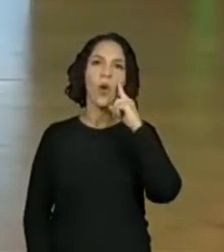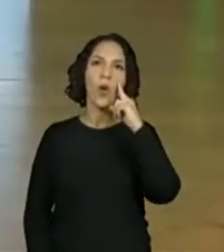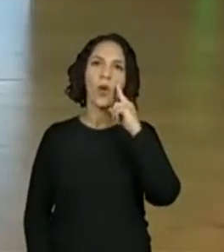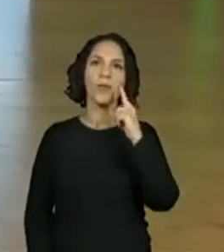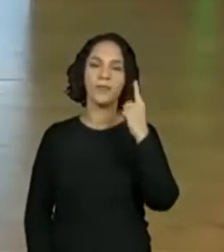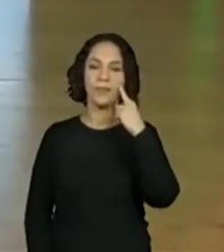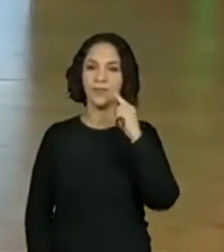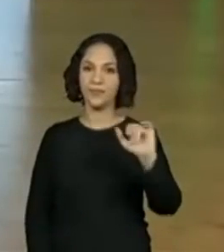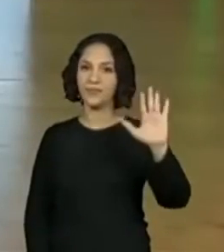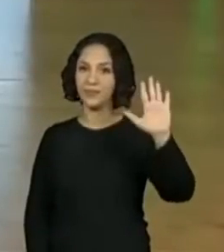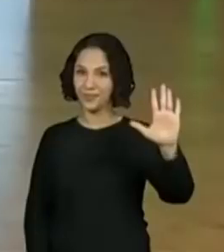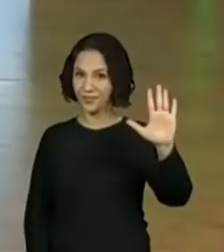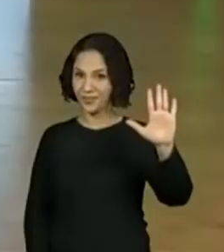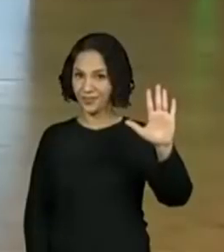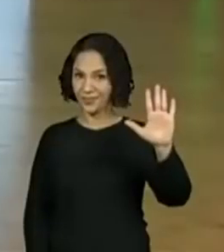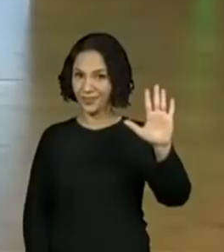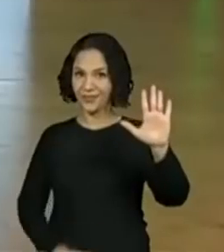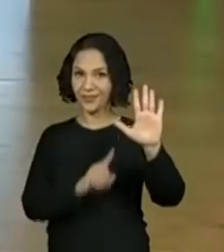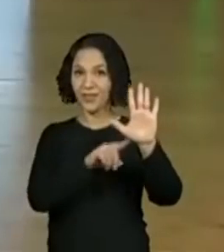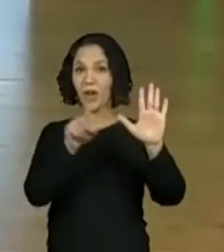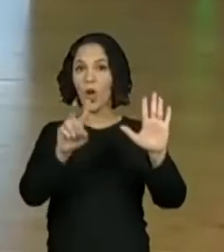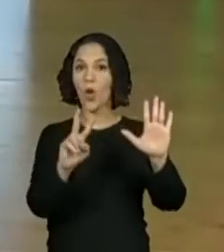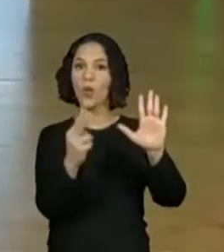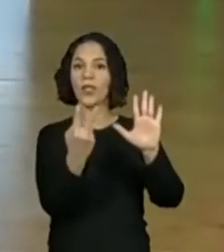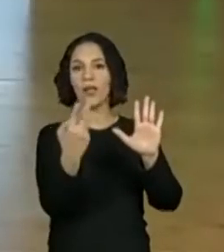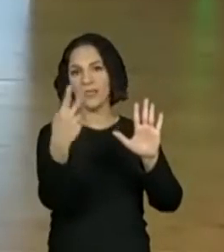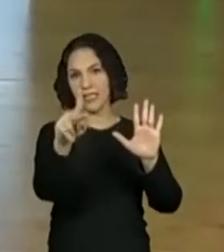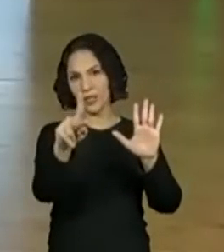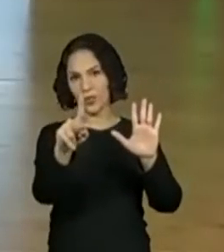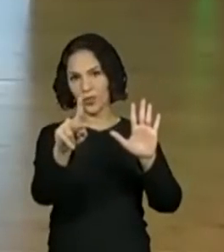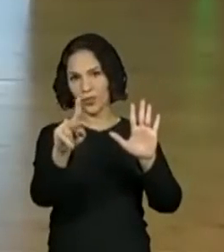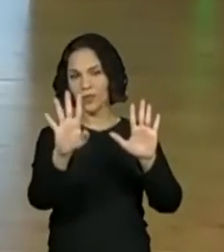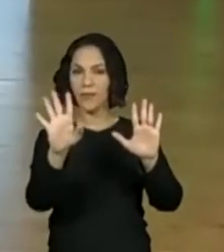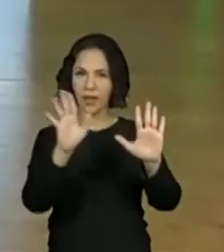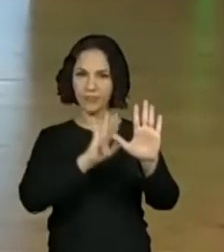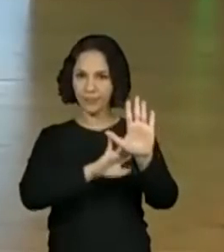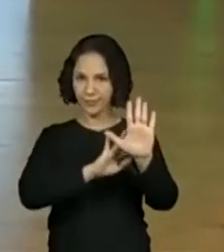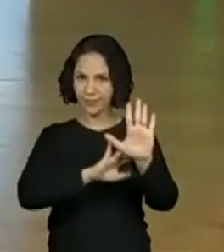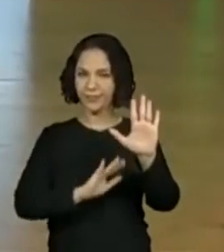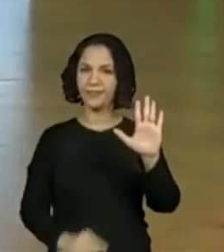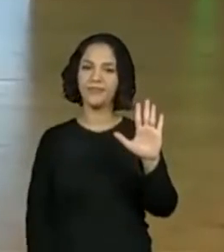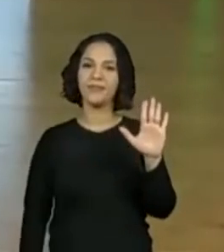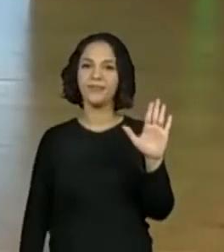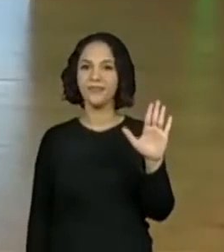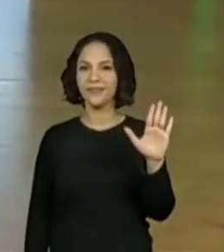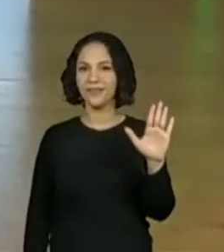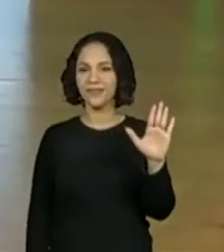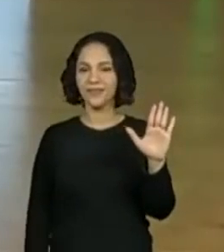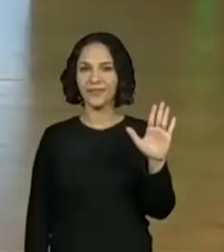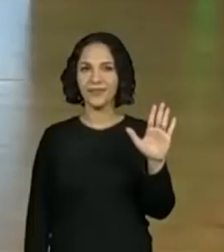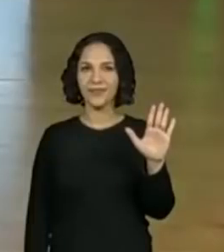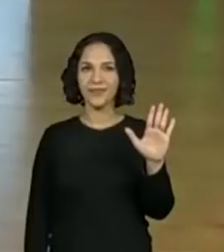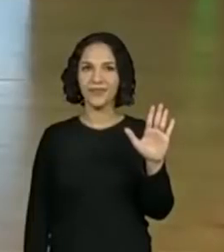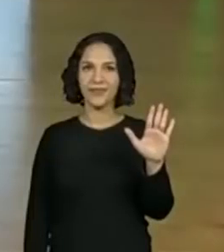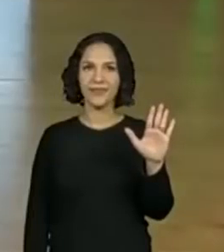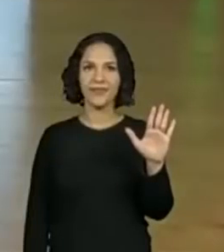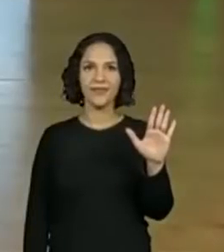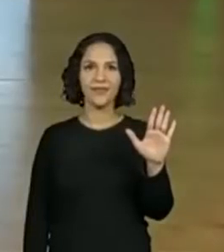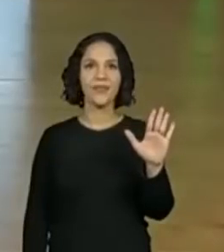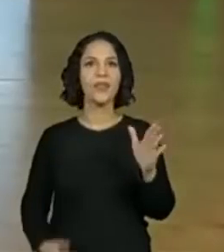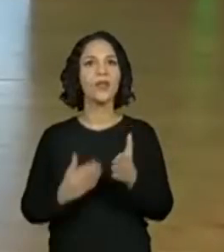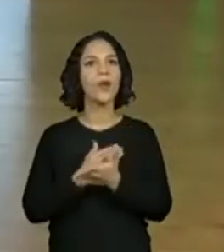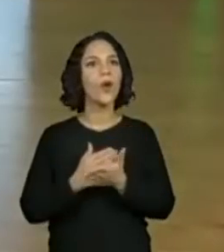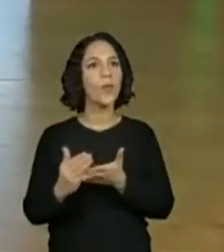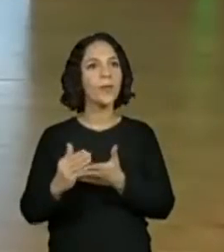mão direita vai ser a esquerda. Exatamente. De vocês, tá? Mas eu vou usar a minha mão direita. E aí, então, né? Então, você começa de lá.